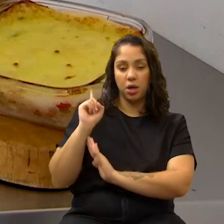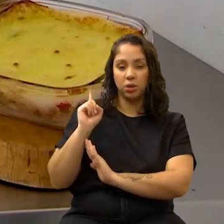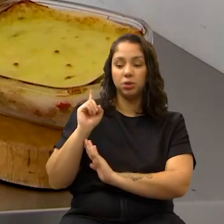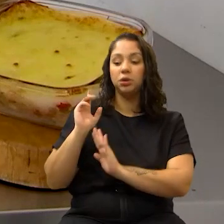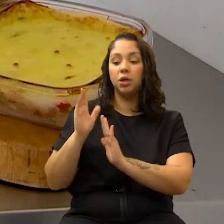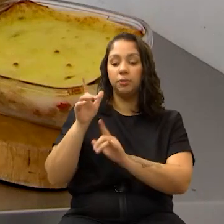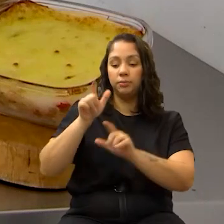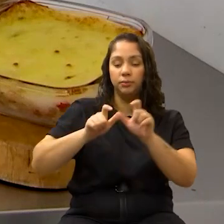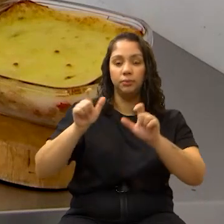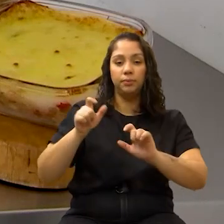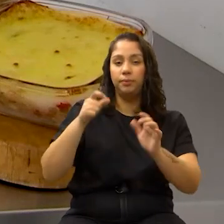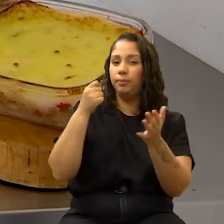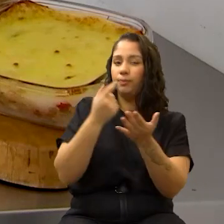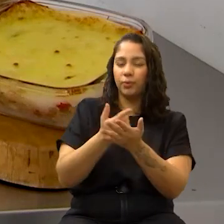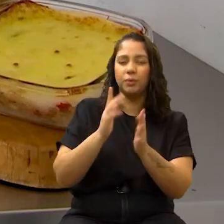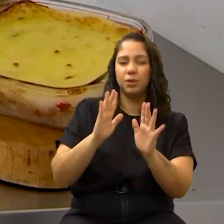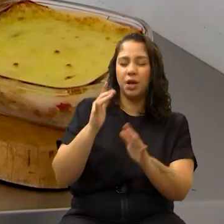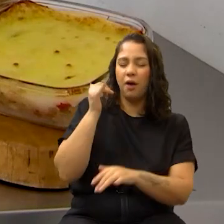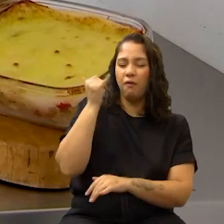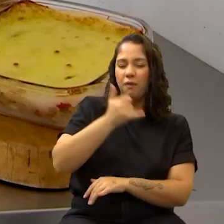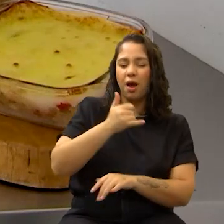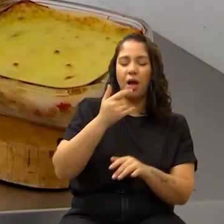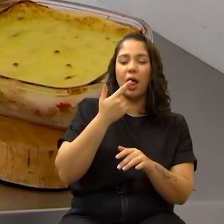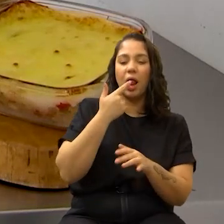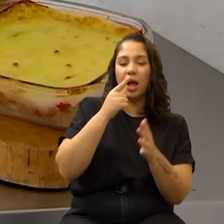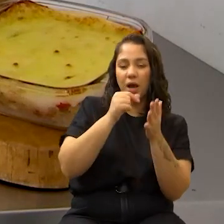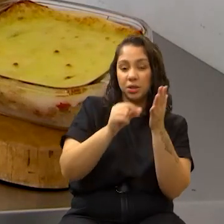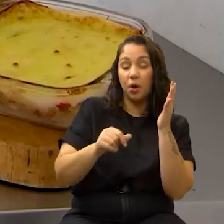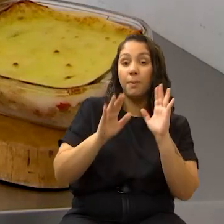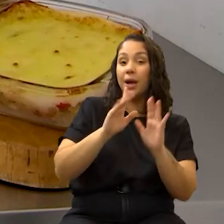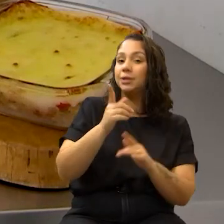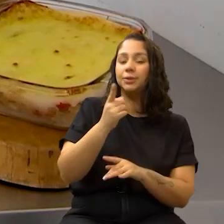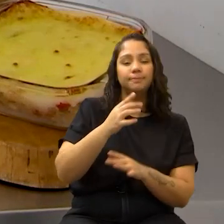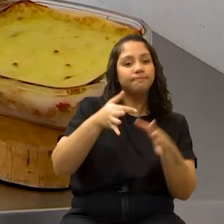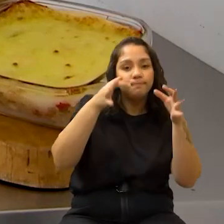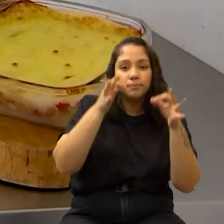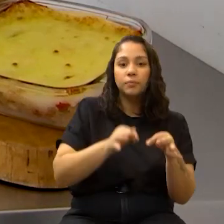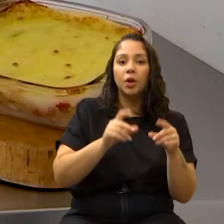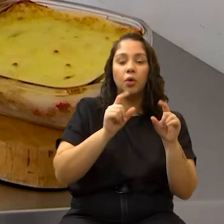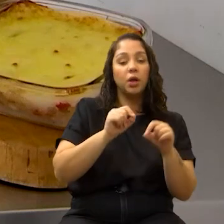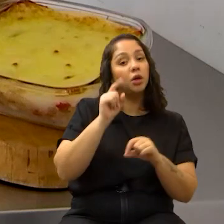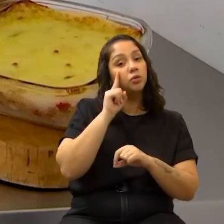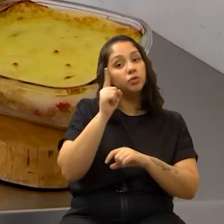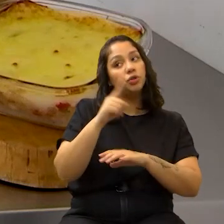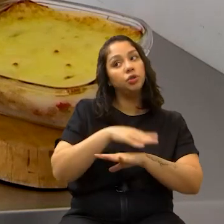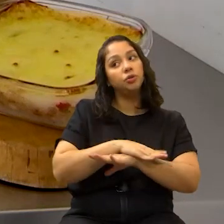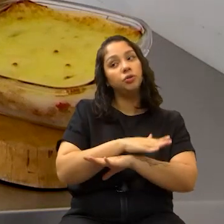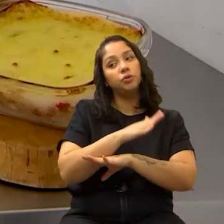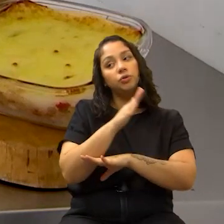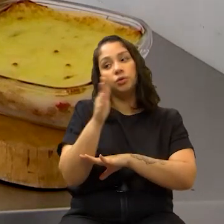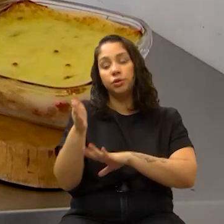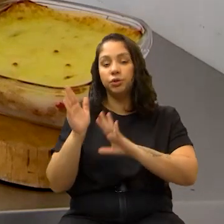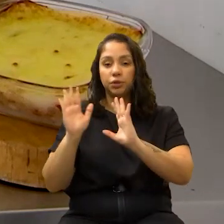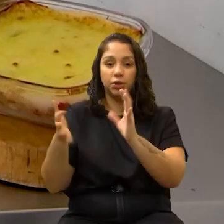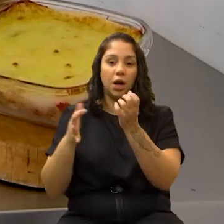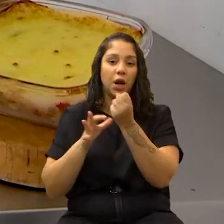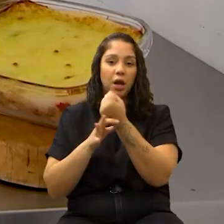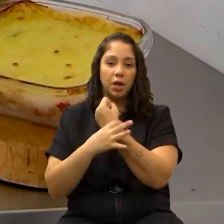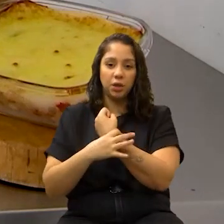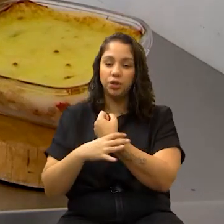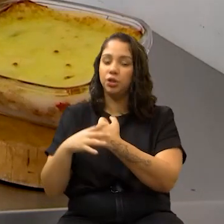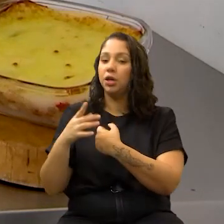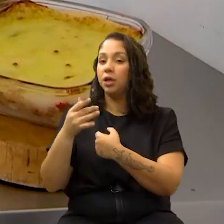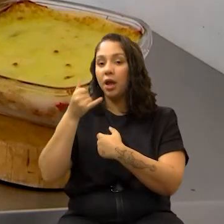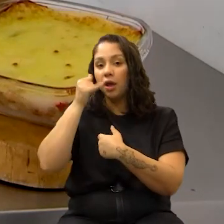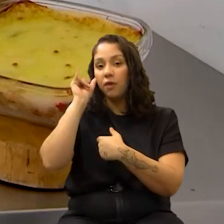para o outro. Tá. Tá. Tem aqueles que você compra, que eles falam que já é dessalgado, mas o ideal é que fique de um dia para o